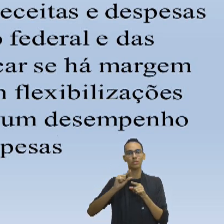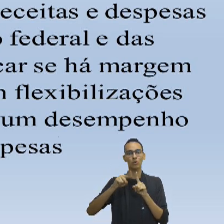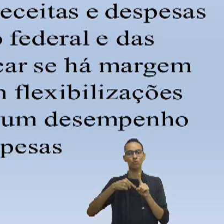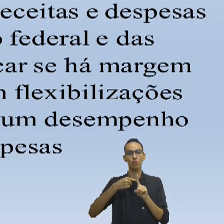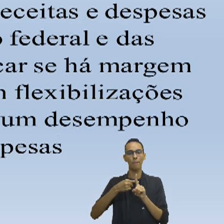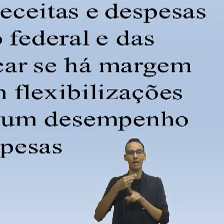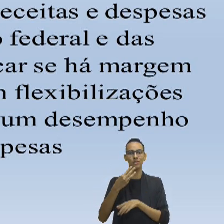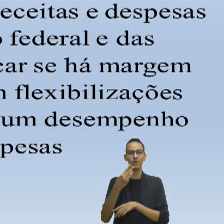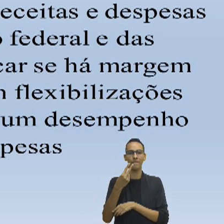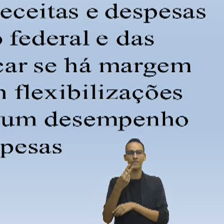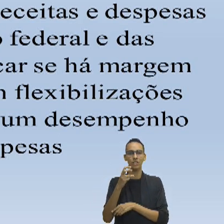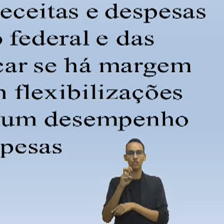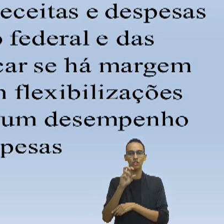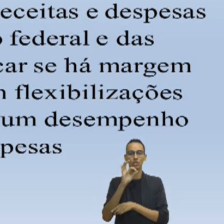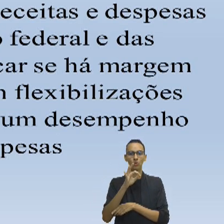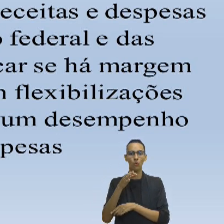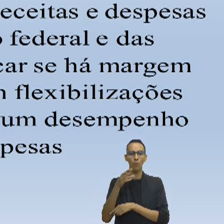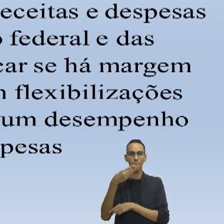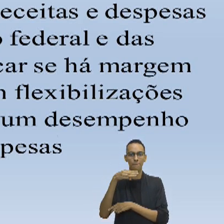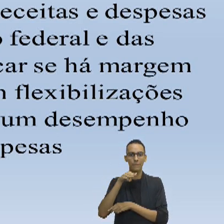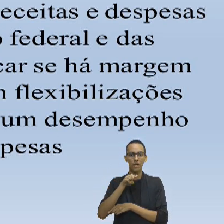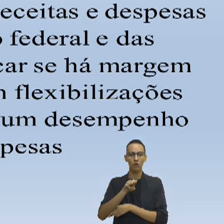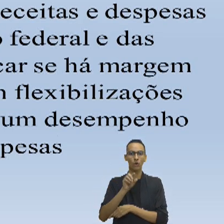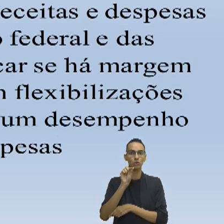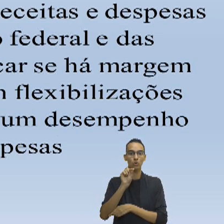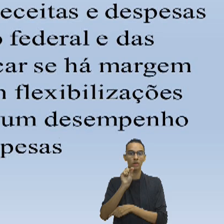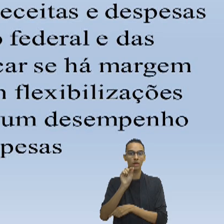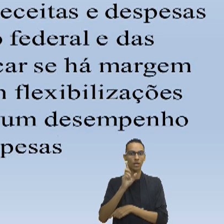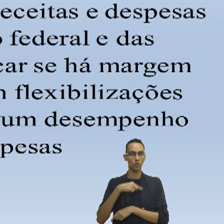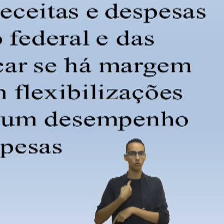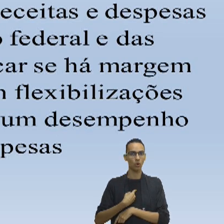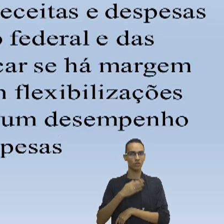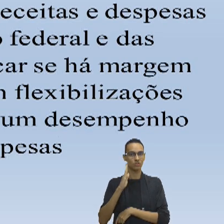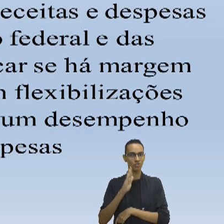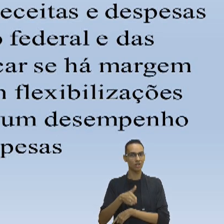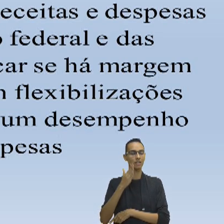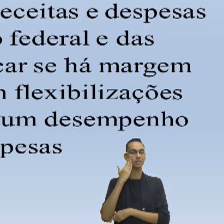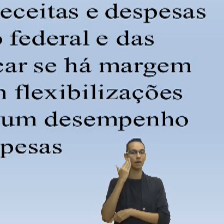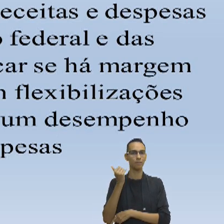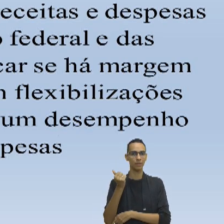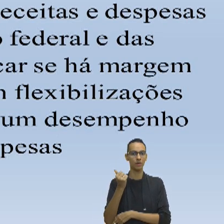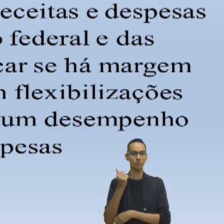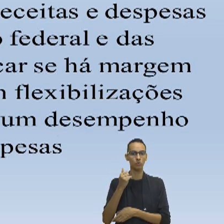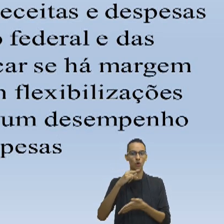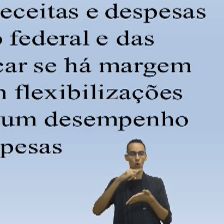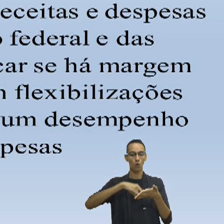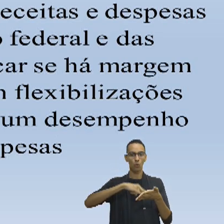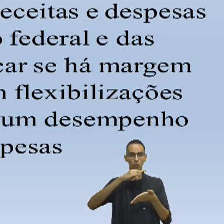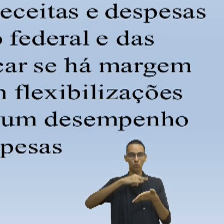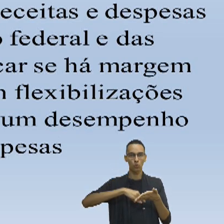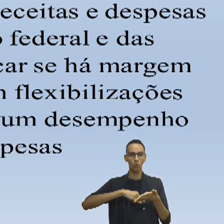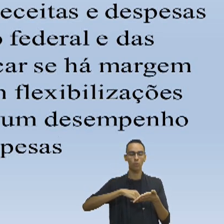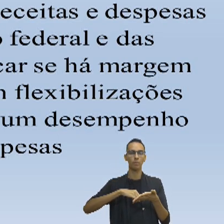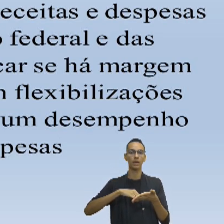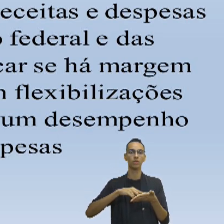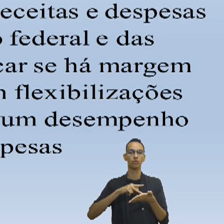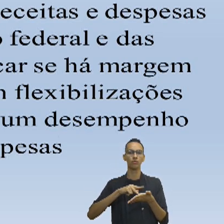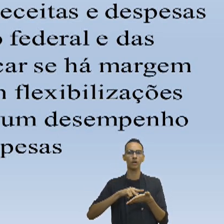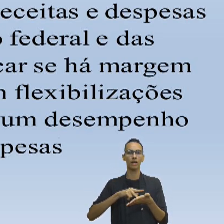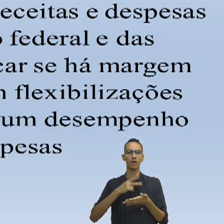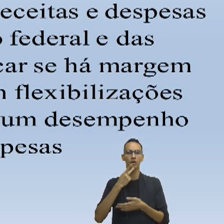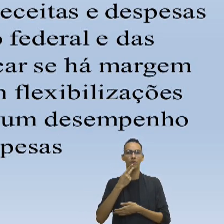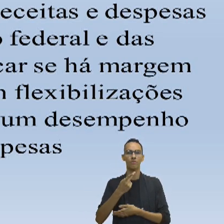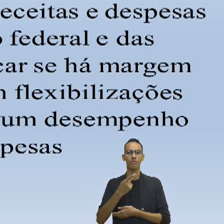orçamento da universidade, do que estava previsto, o decreto determina que nós não vamos